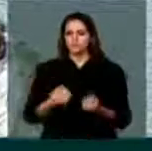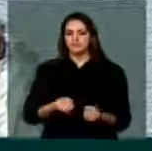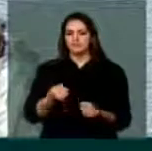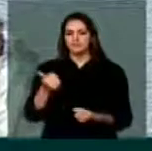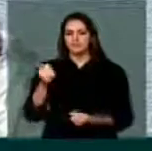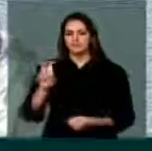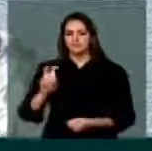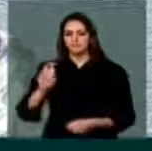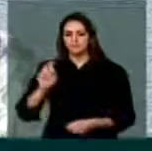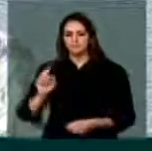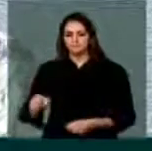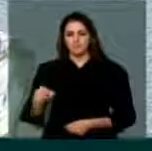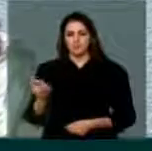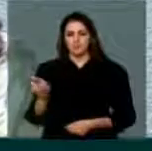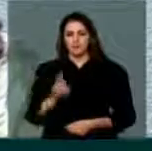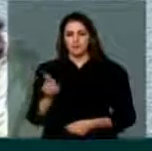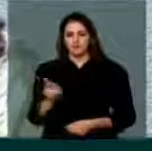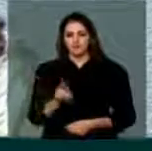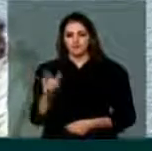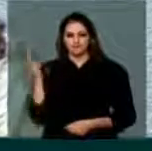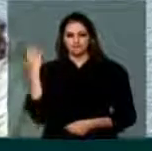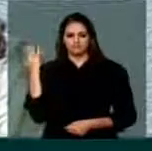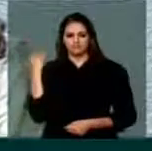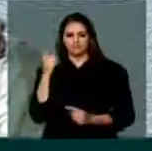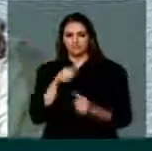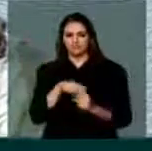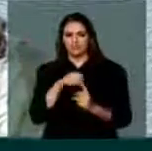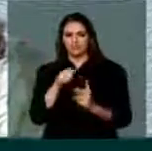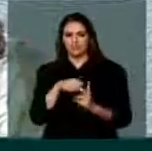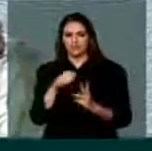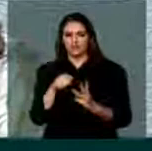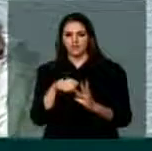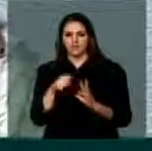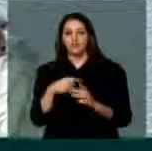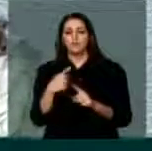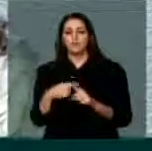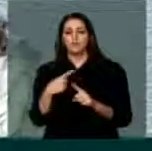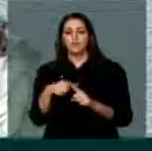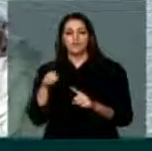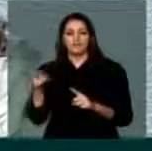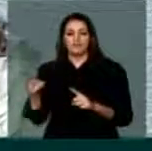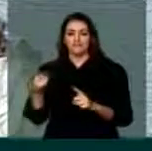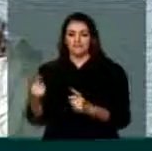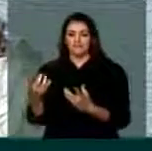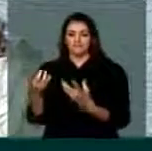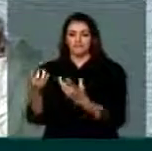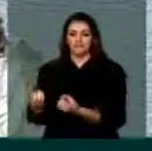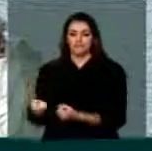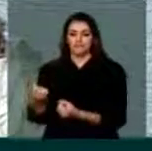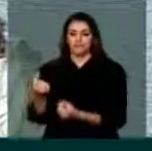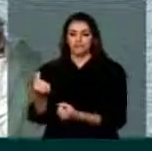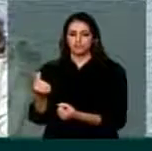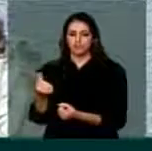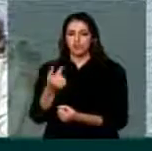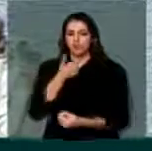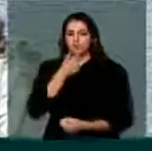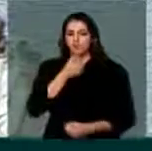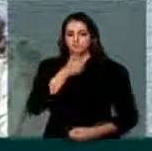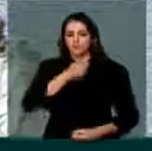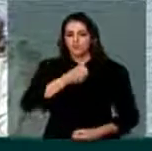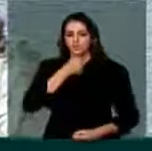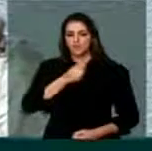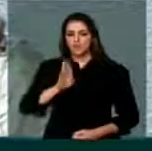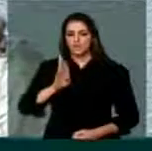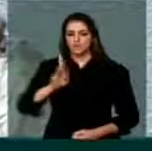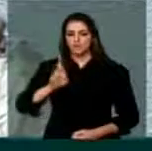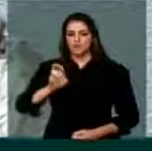mil reais durante alguns meses, que era um valor que ele recebia de um jornalista chamado